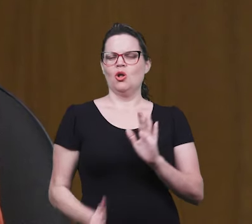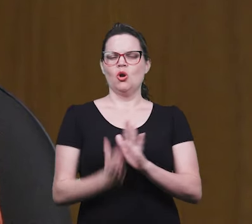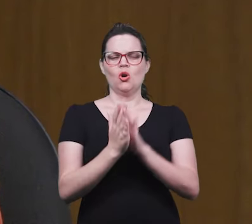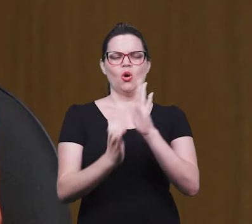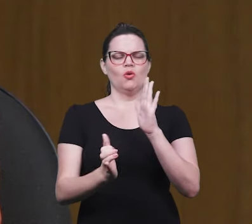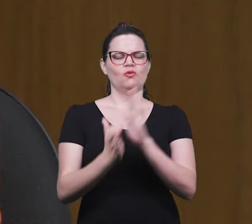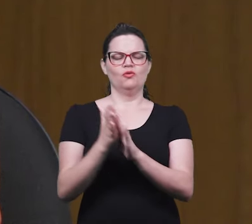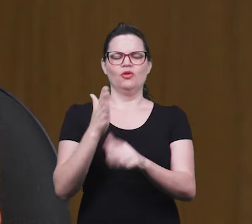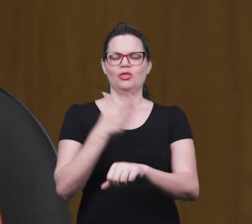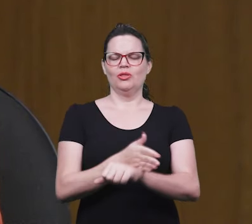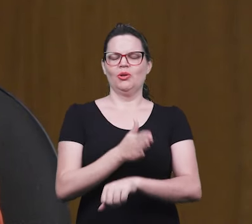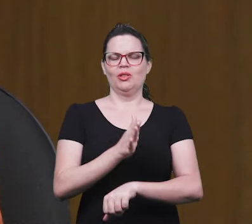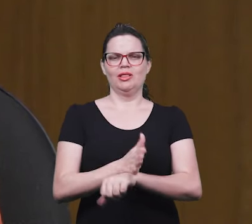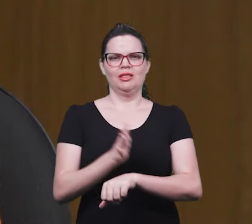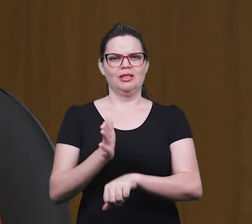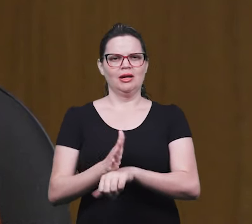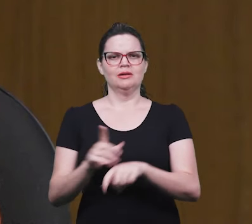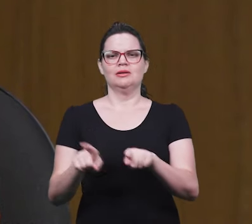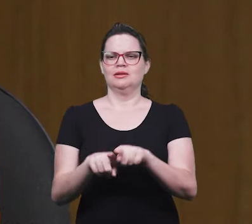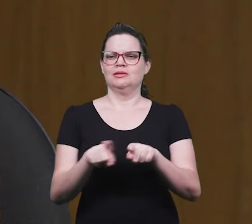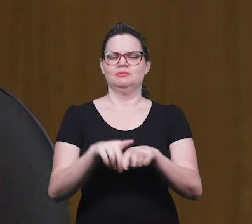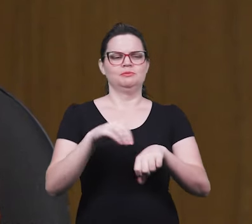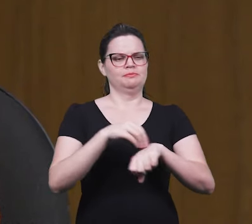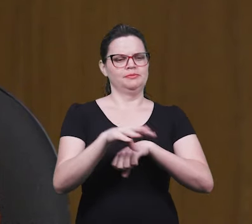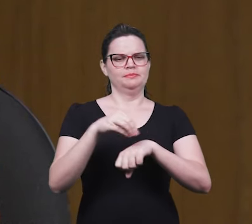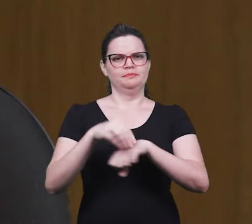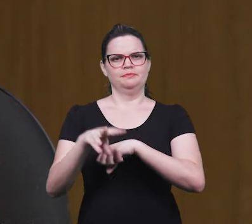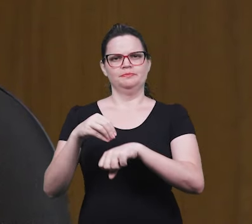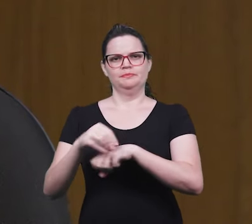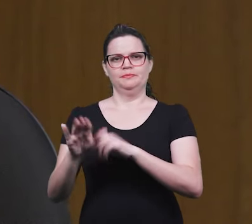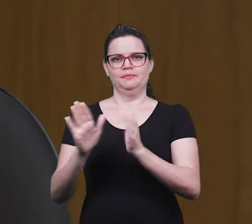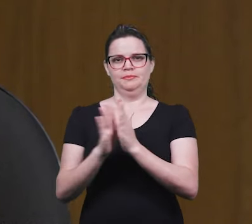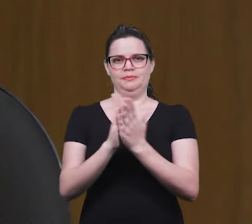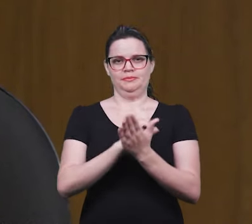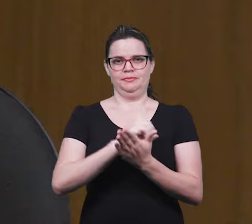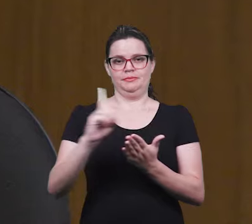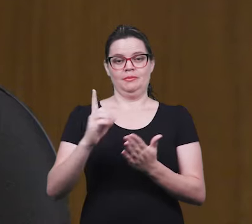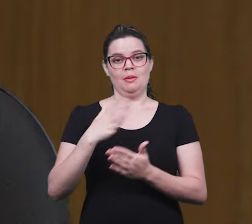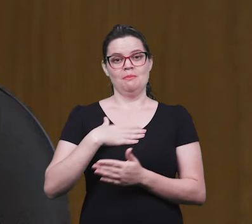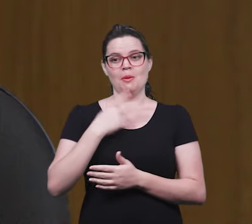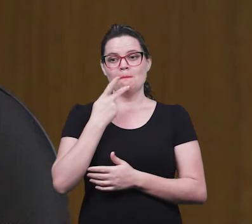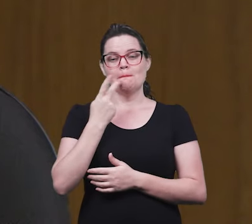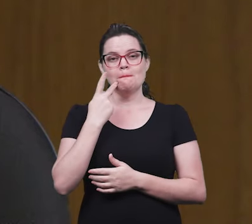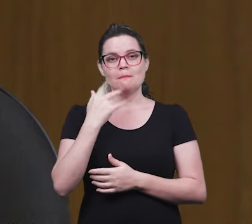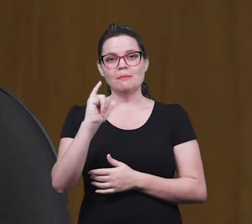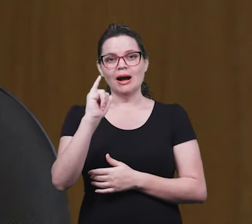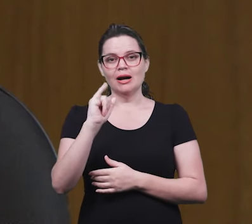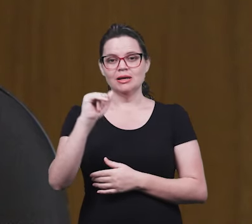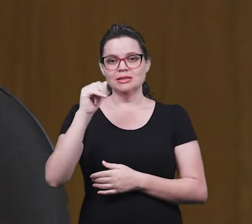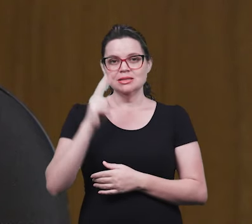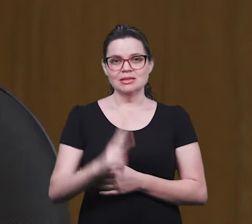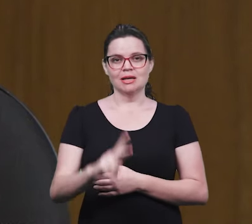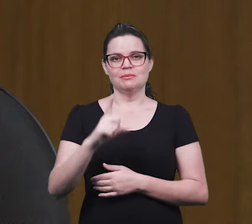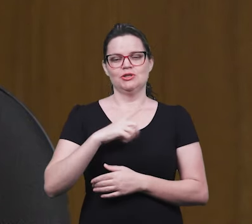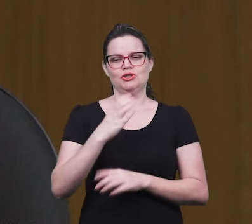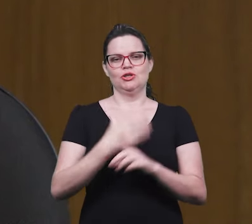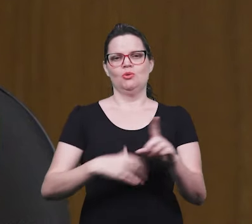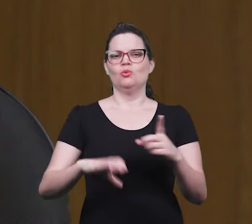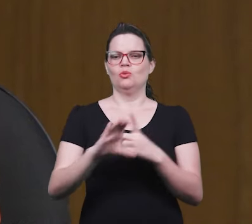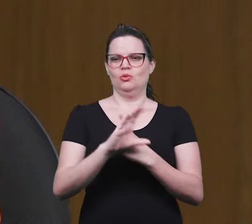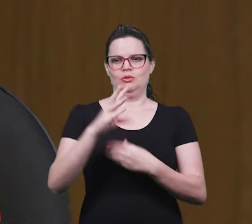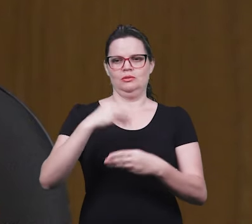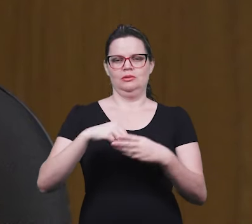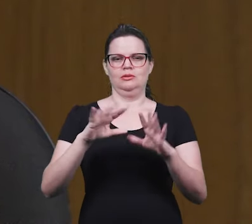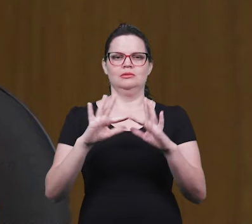louvor o tempo todo, era instrução da palavra. Papai era presente, fazia o culto devocional conosco,